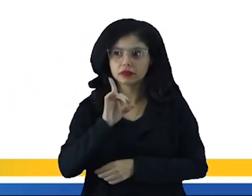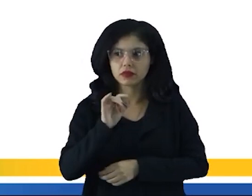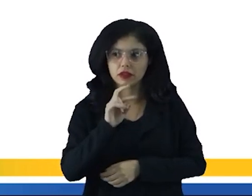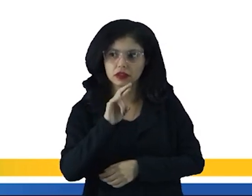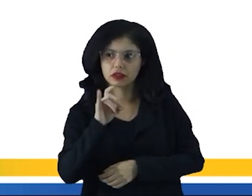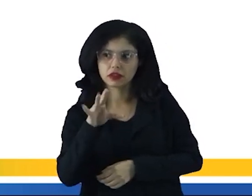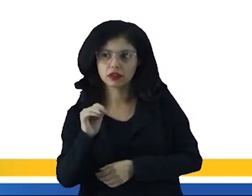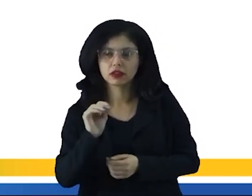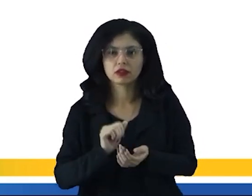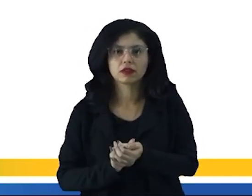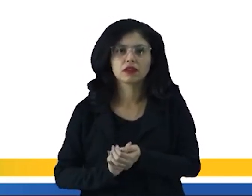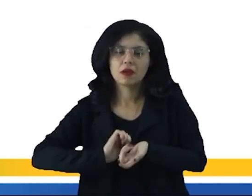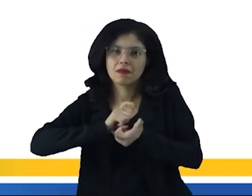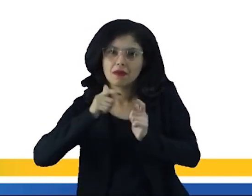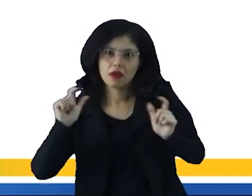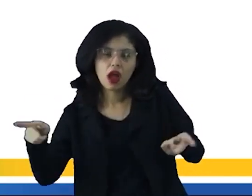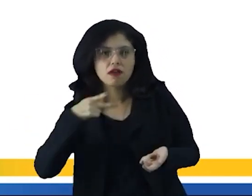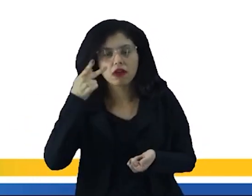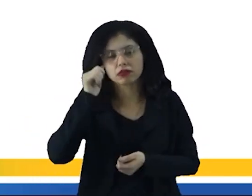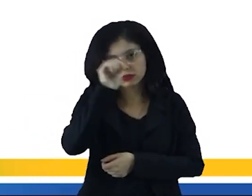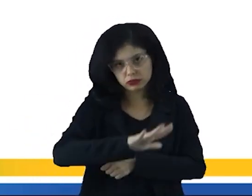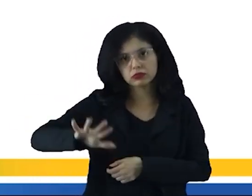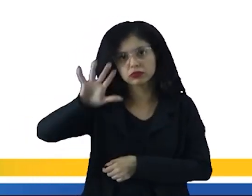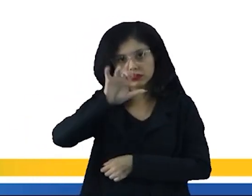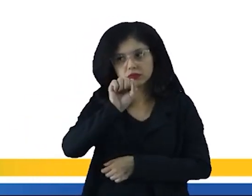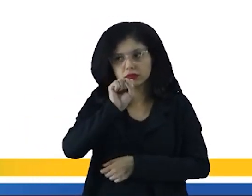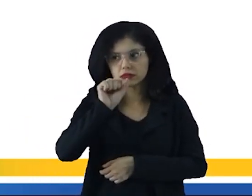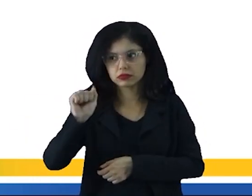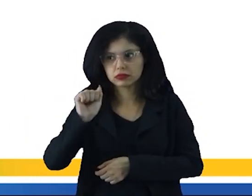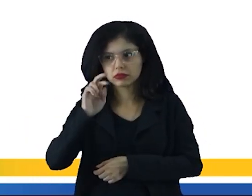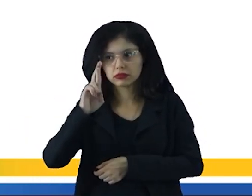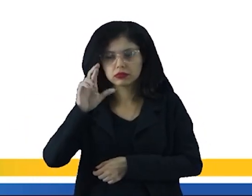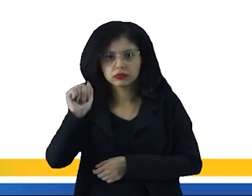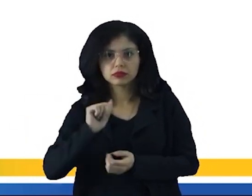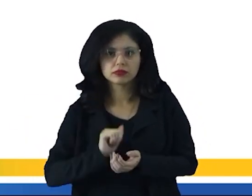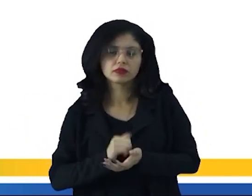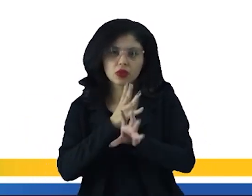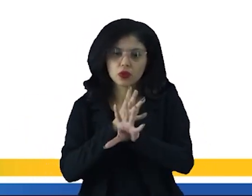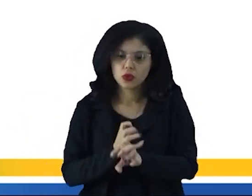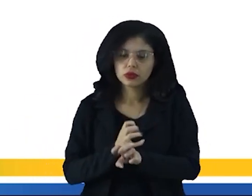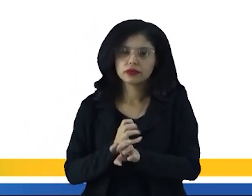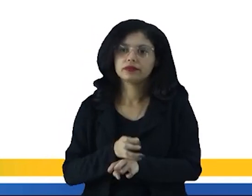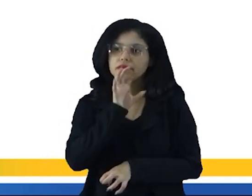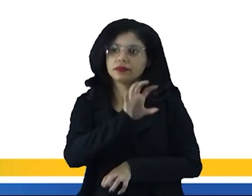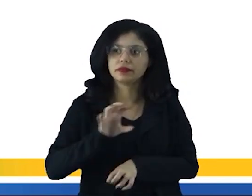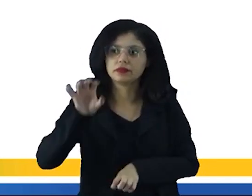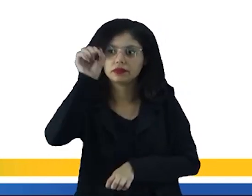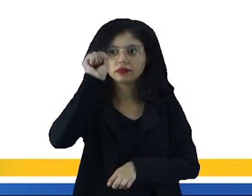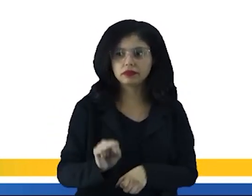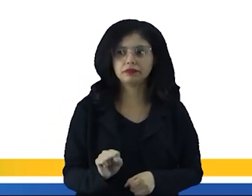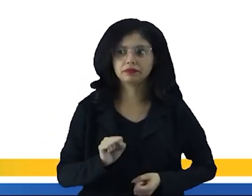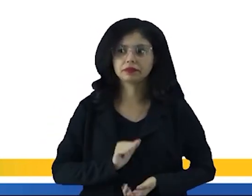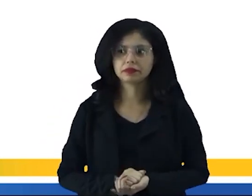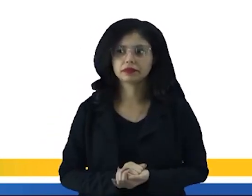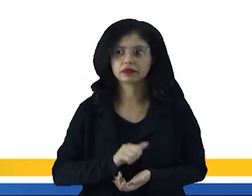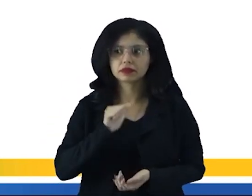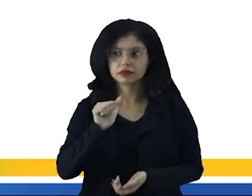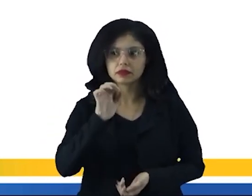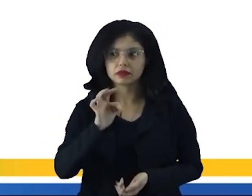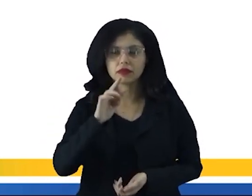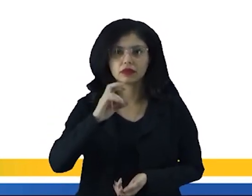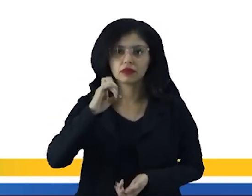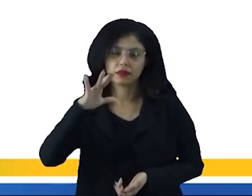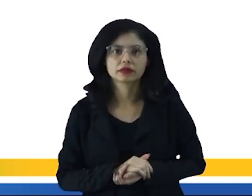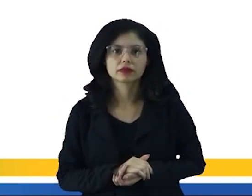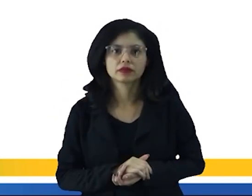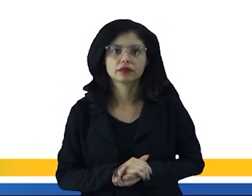deserto do Saara, um dos mais falados no mundo, e para não esquecer da nossa região aqui na América do Sul, o deserto